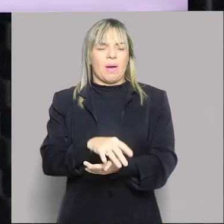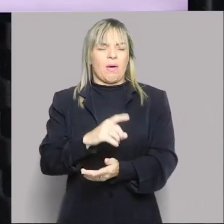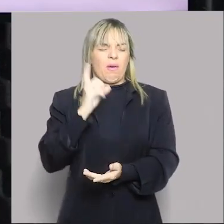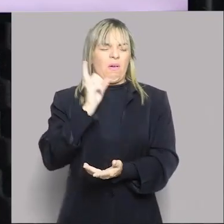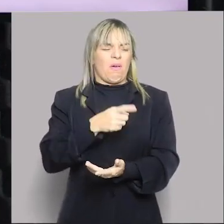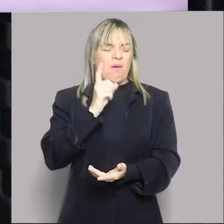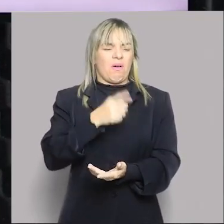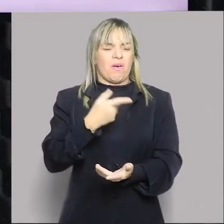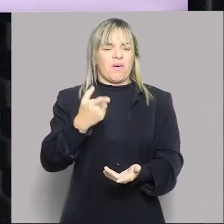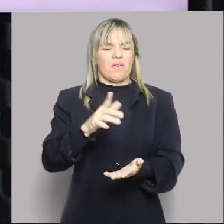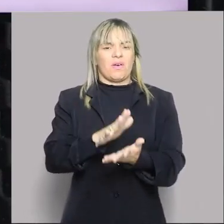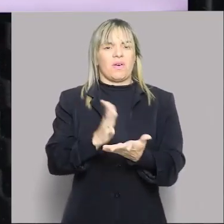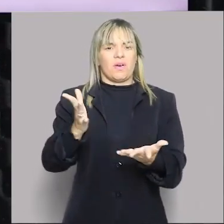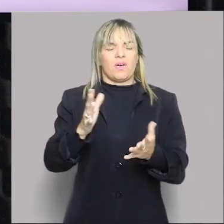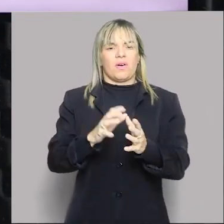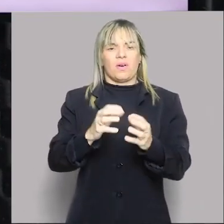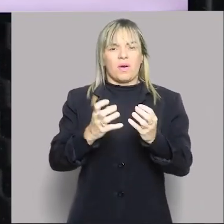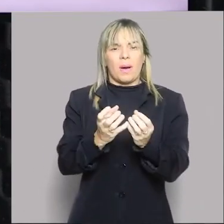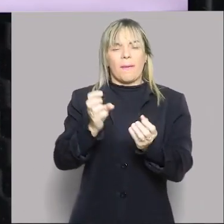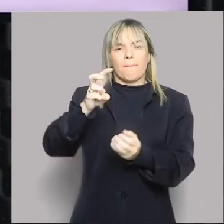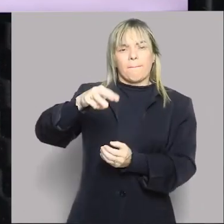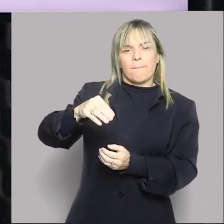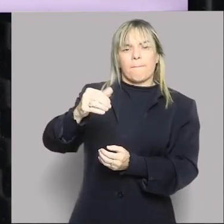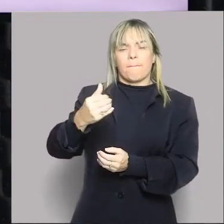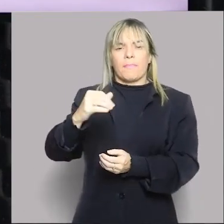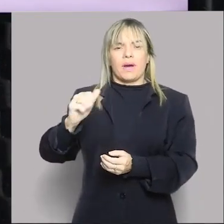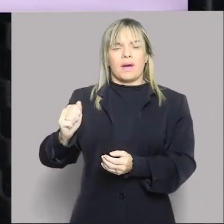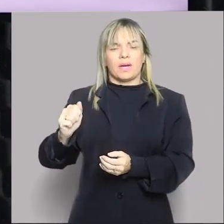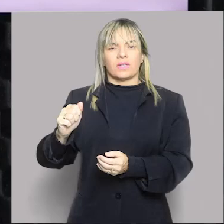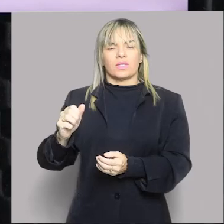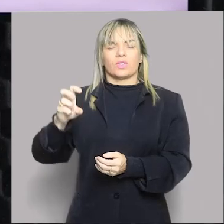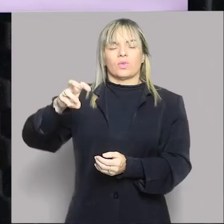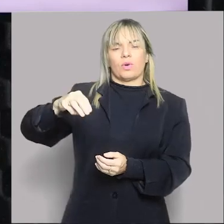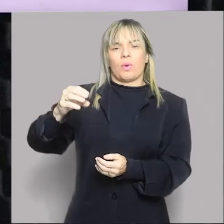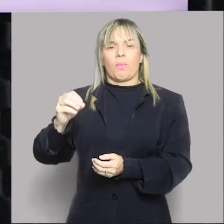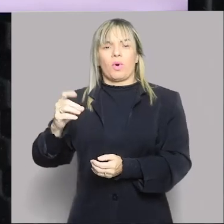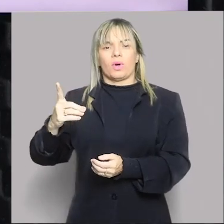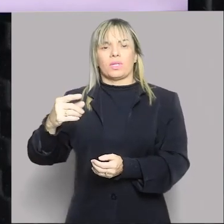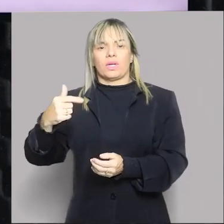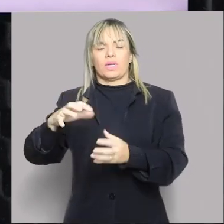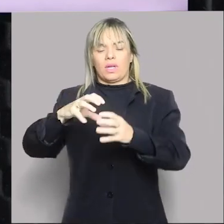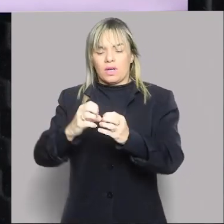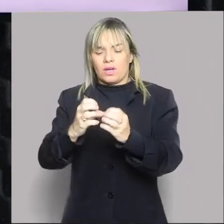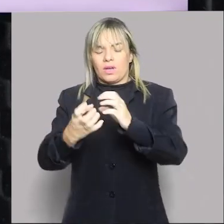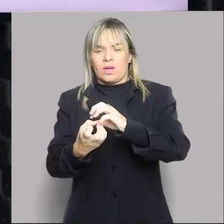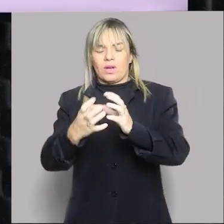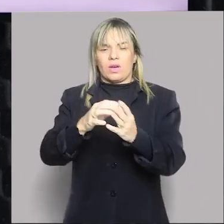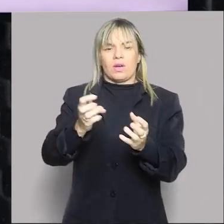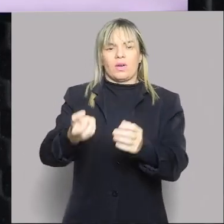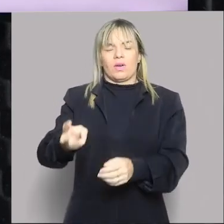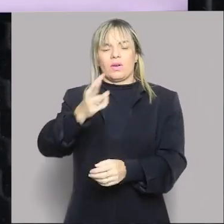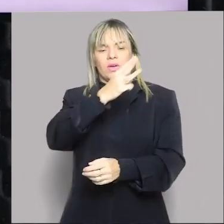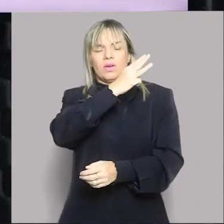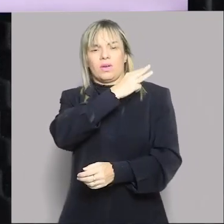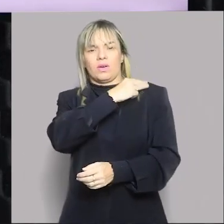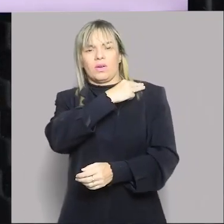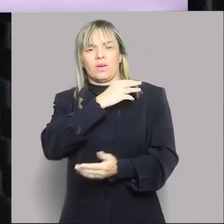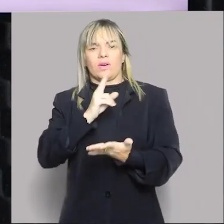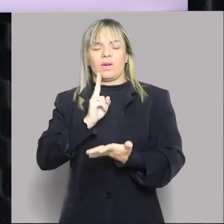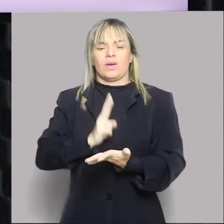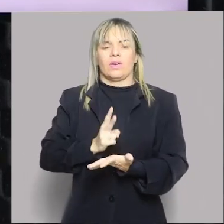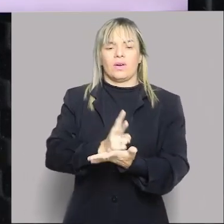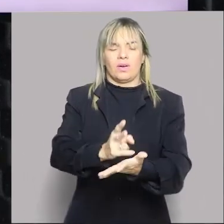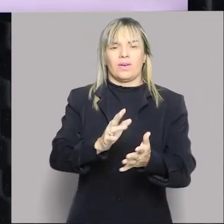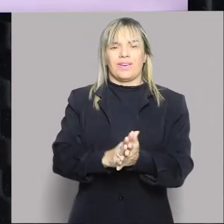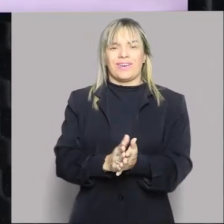Eu levava massa de modelagem, não estou falando de criança, eu estou falando de um aluno do ensino médio. Trabalhou, foi meu aluno durante 3 anos do ensino médio. Eu sempre levava e dava de presente